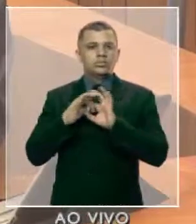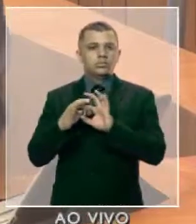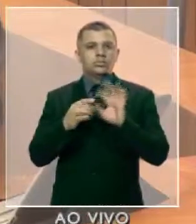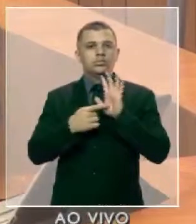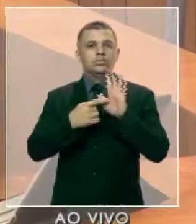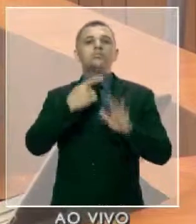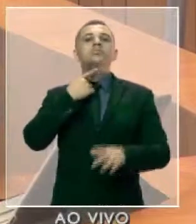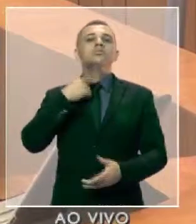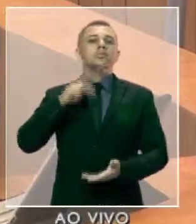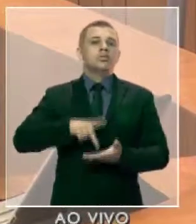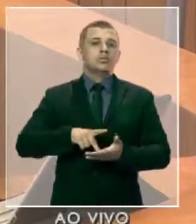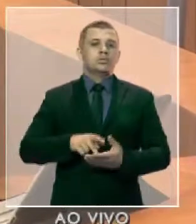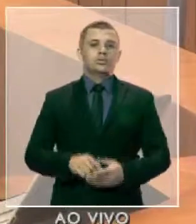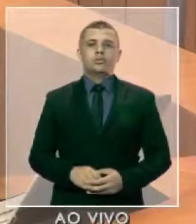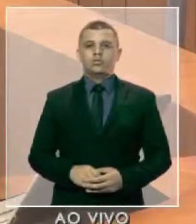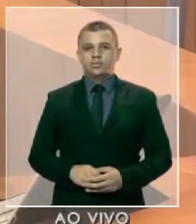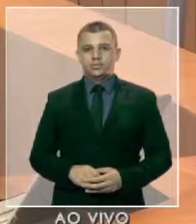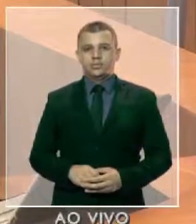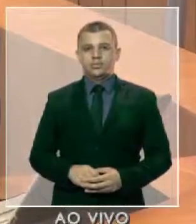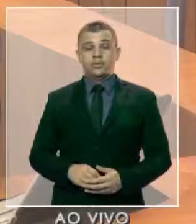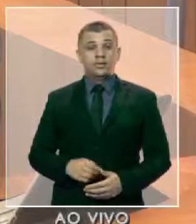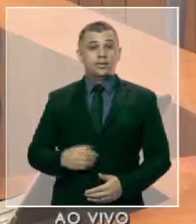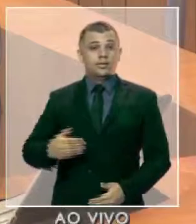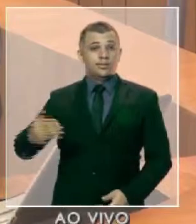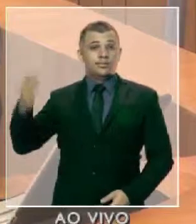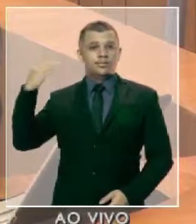Do passado não é jaz,